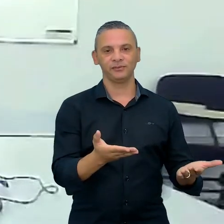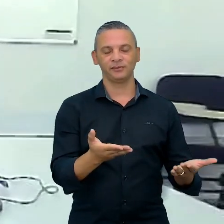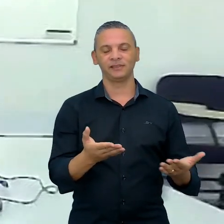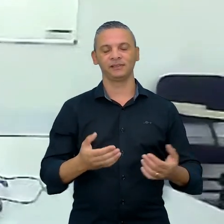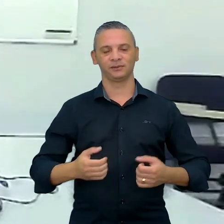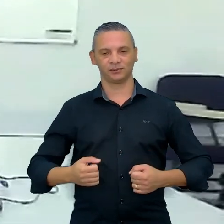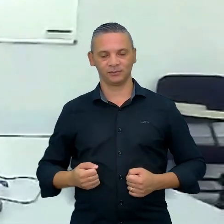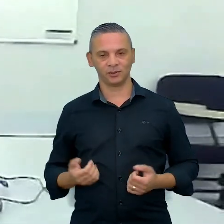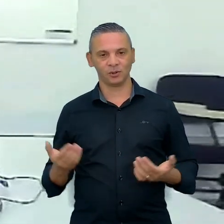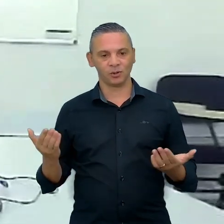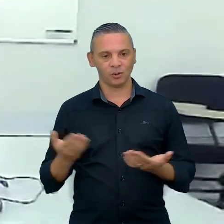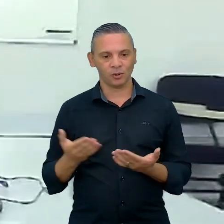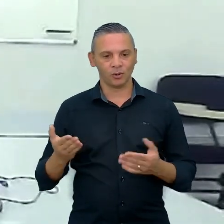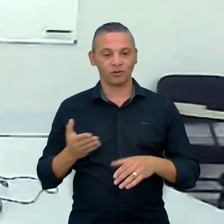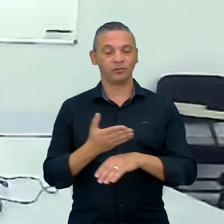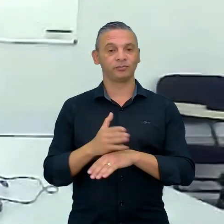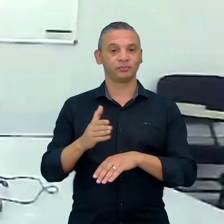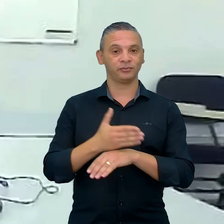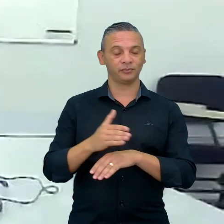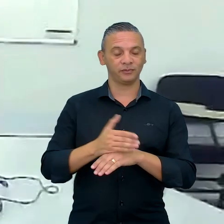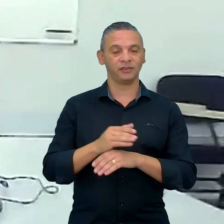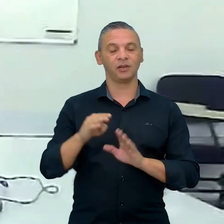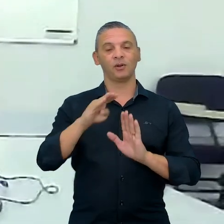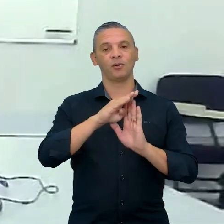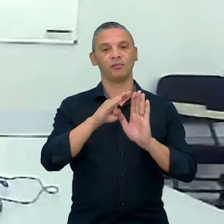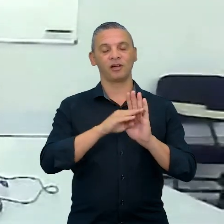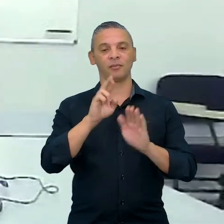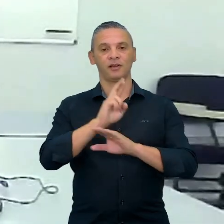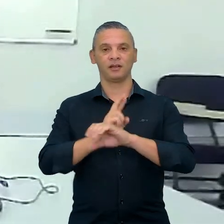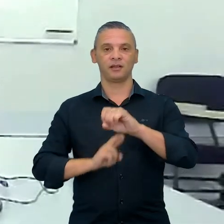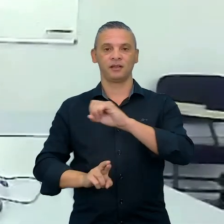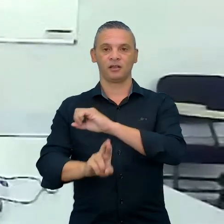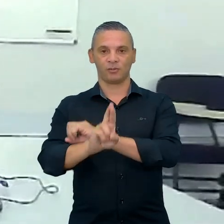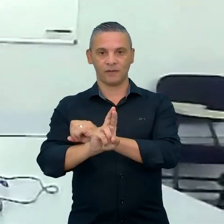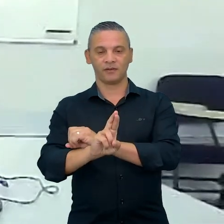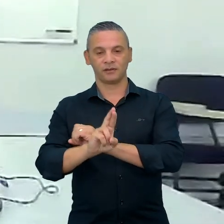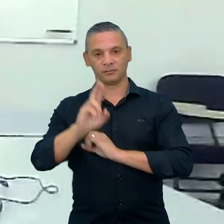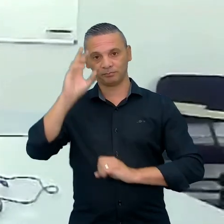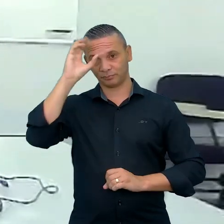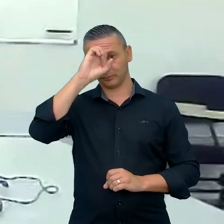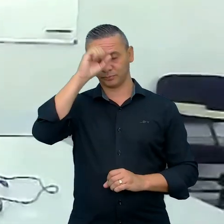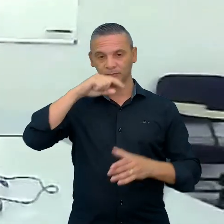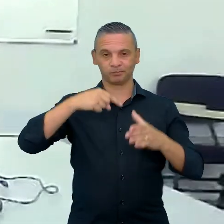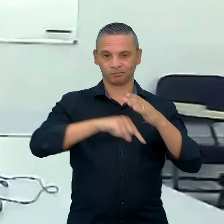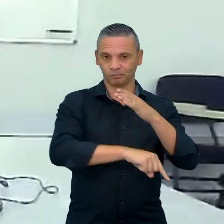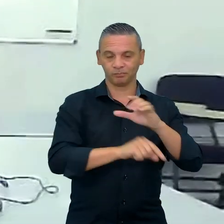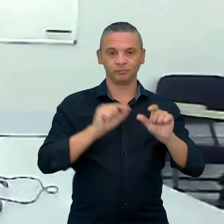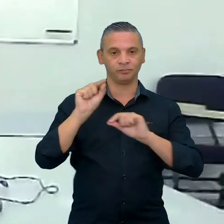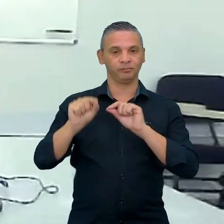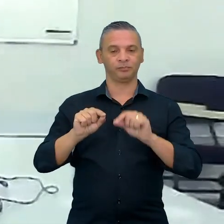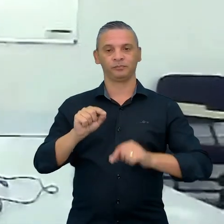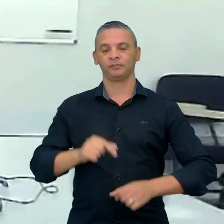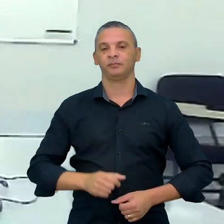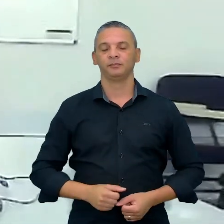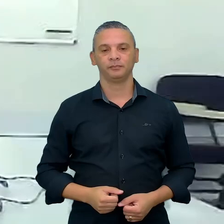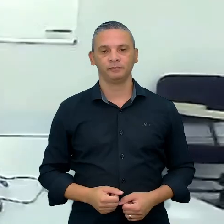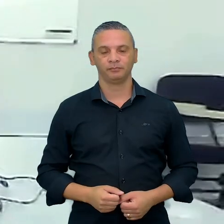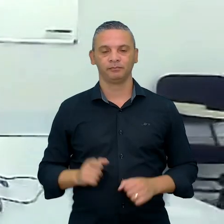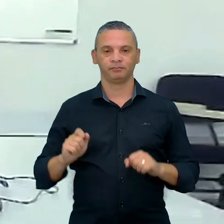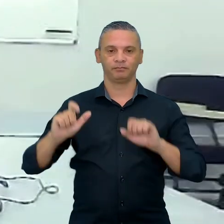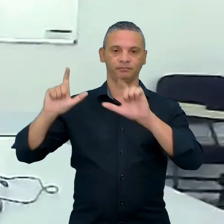nossa transmissão de ano série do programa de recuperação e aprofundamento. Agora eu